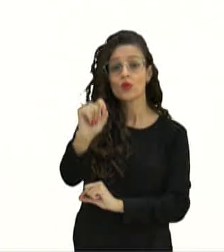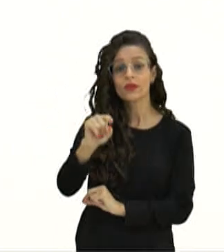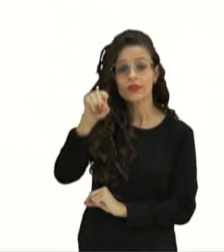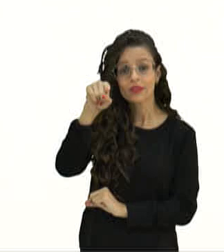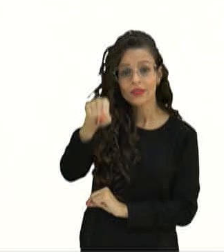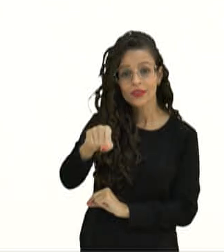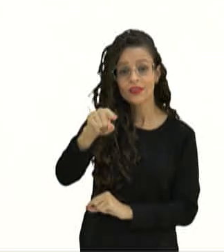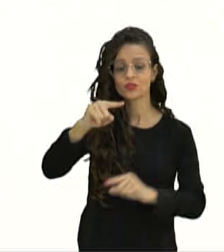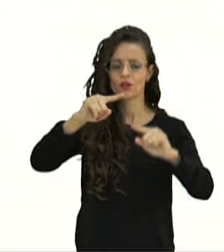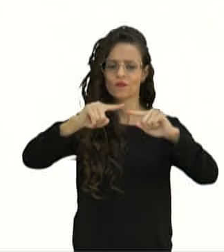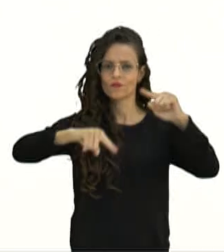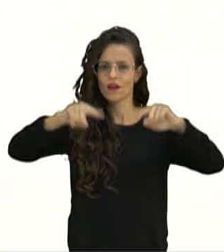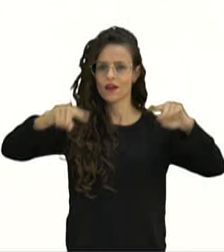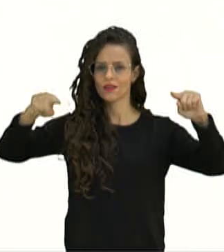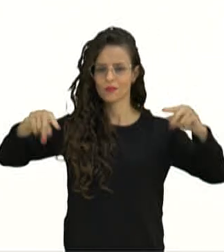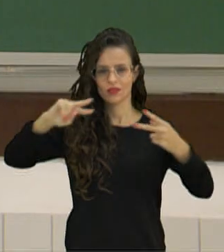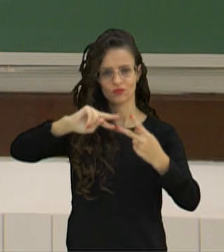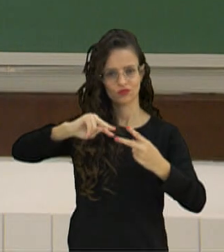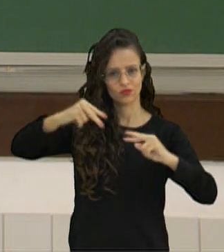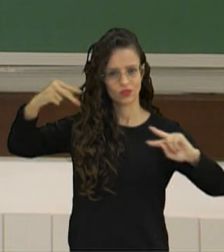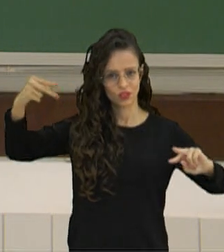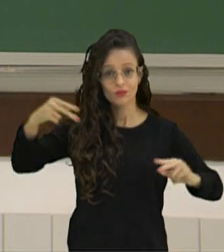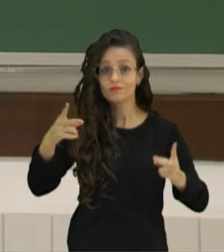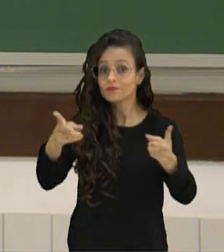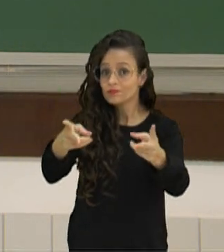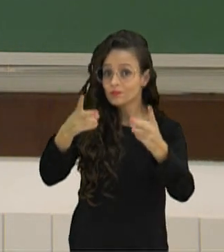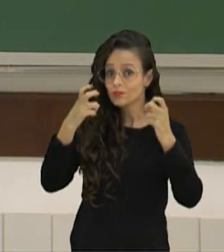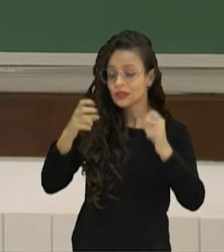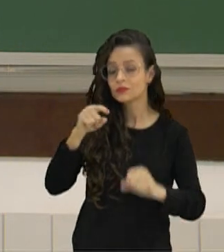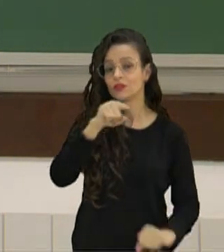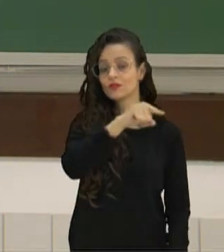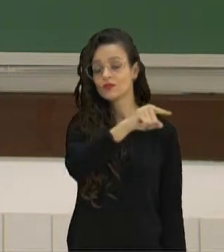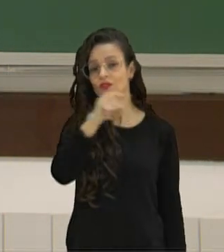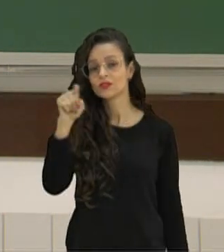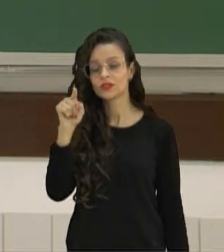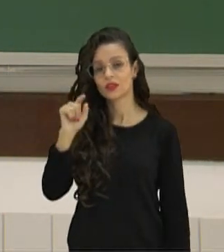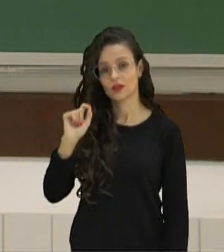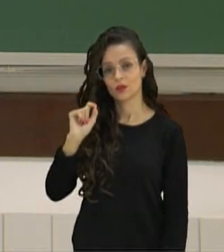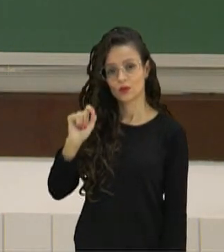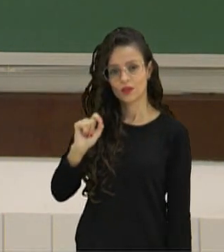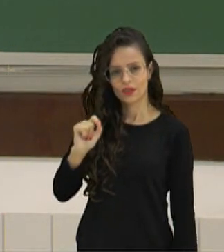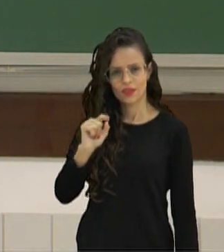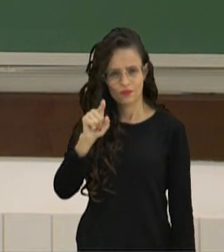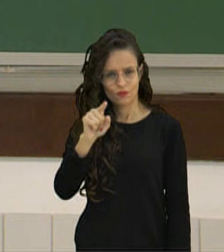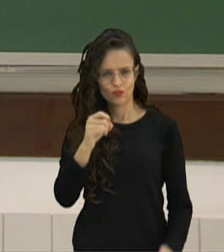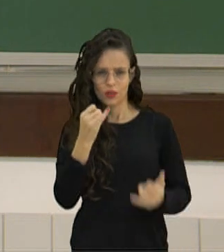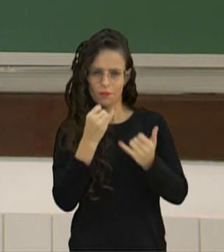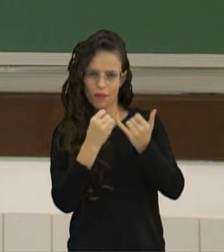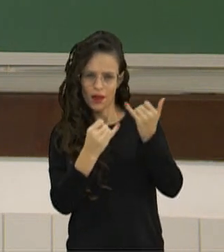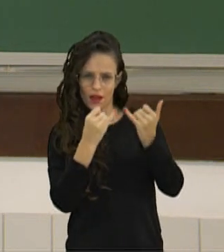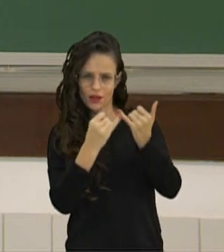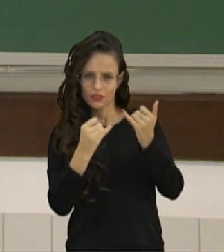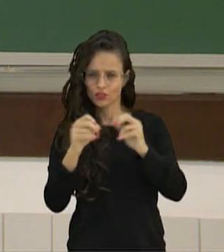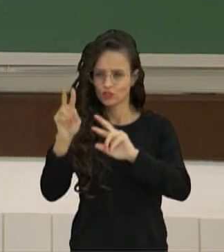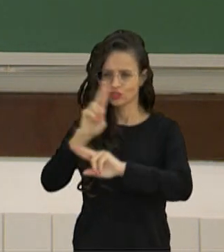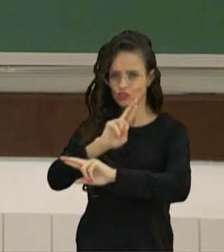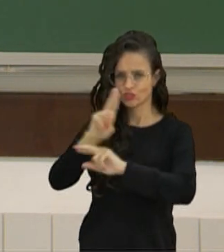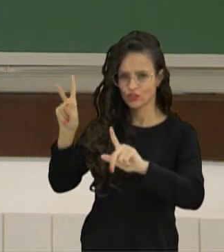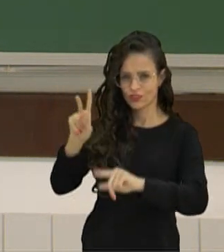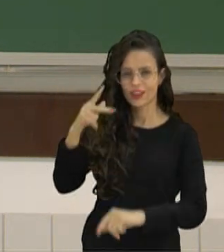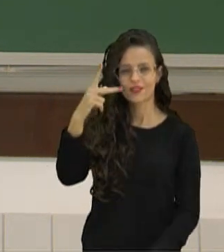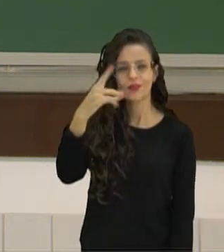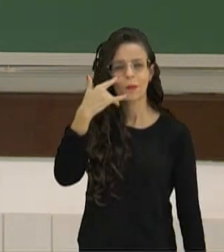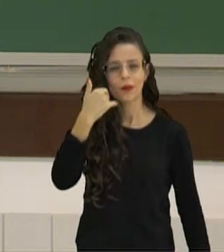de variabilidade genética. Perceberam o quanto você é parecido e diferente daqueles que te